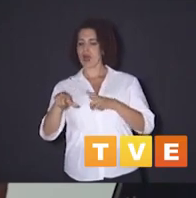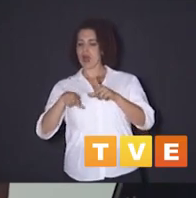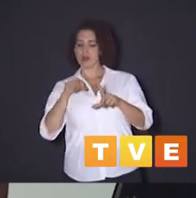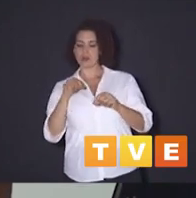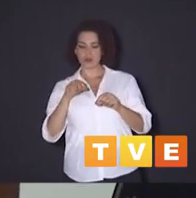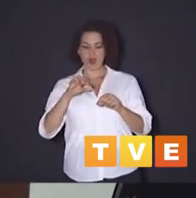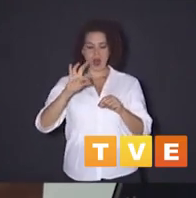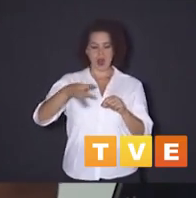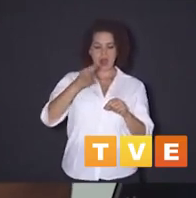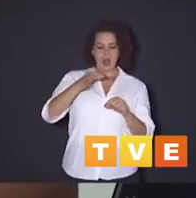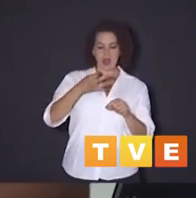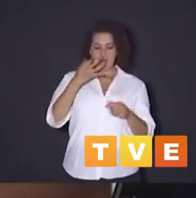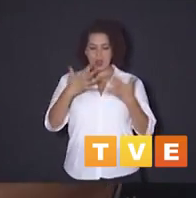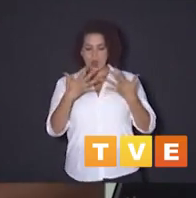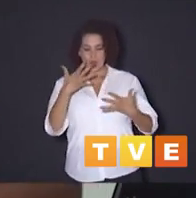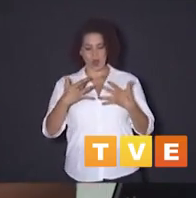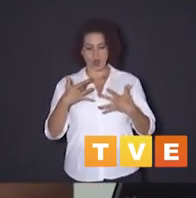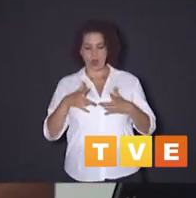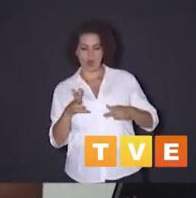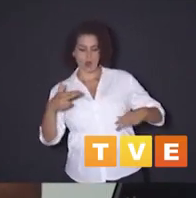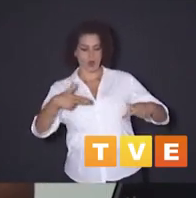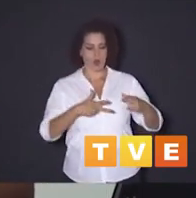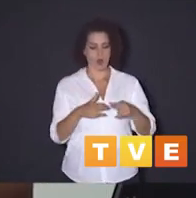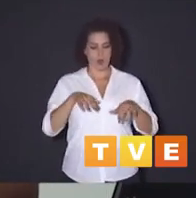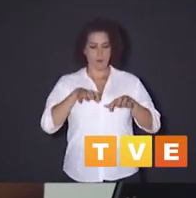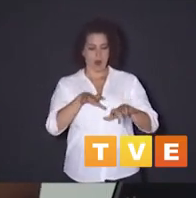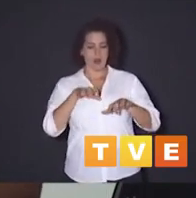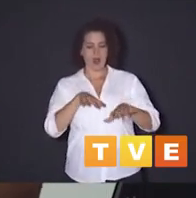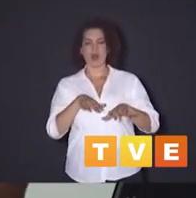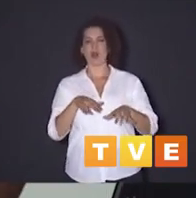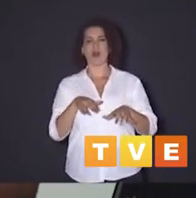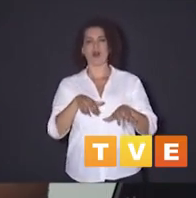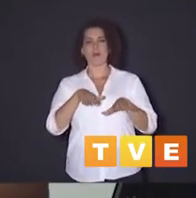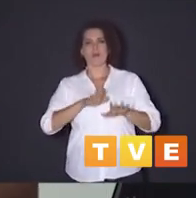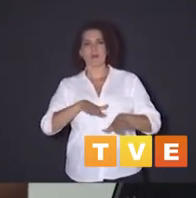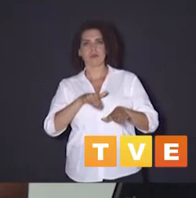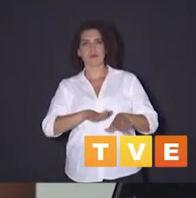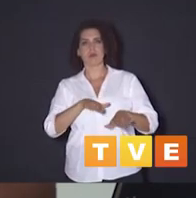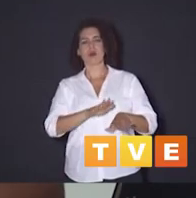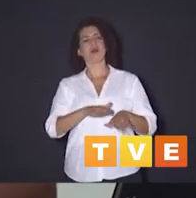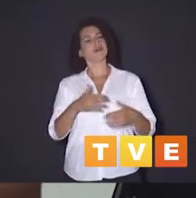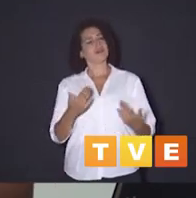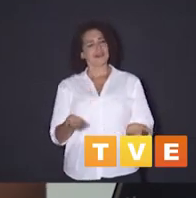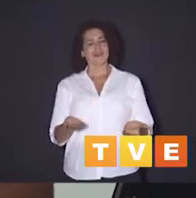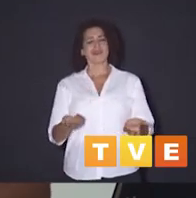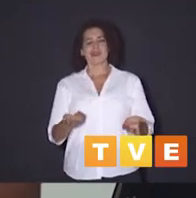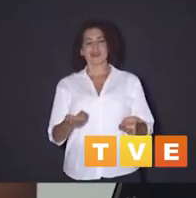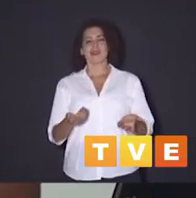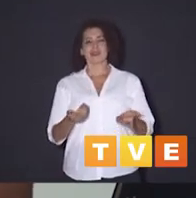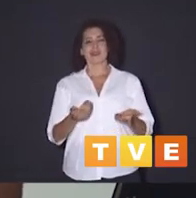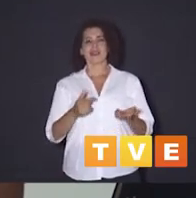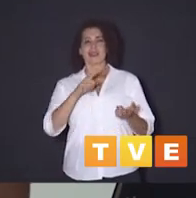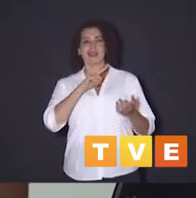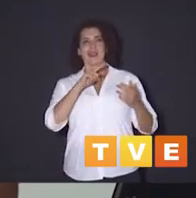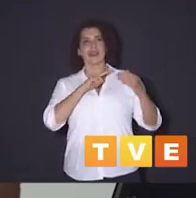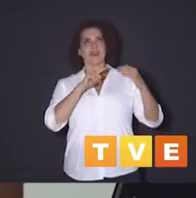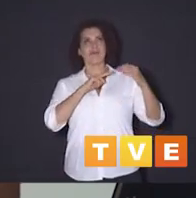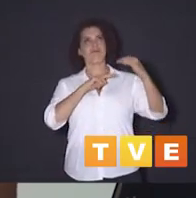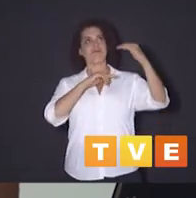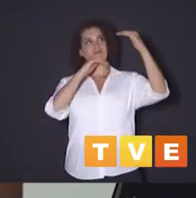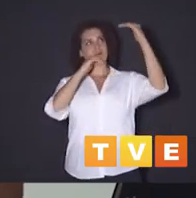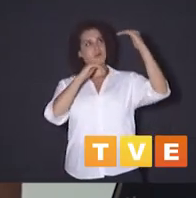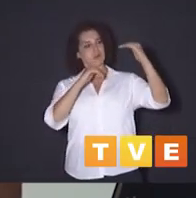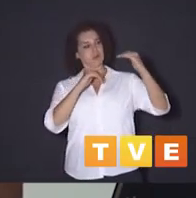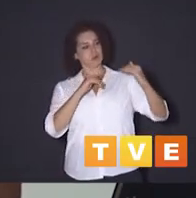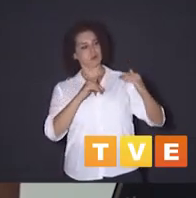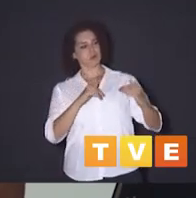essa cor da linha então é toda toda essa era a acusação ela vem é desse fundo que difere